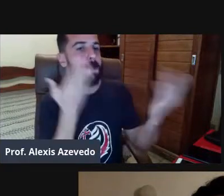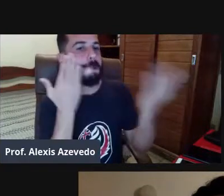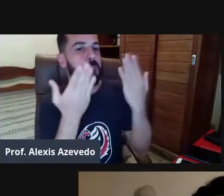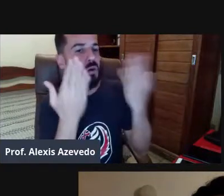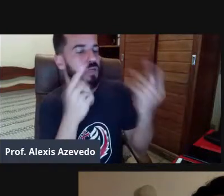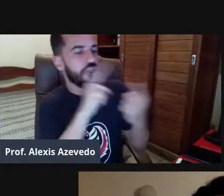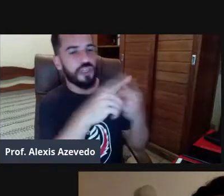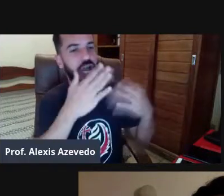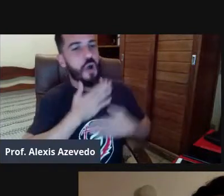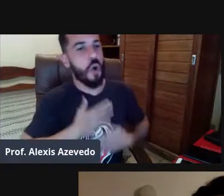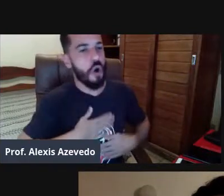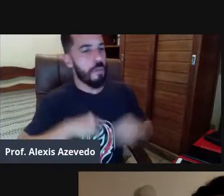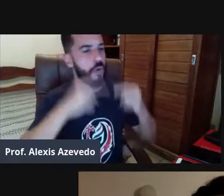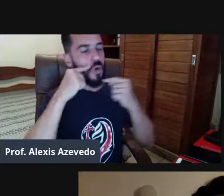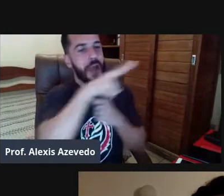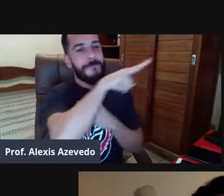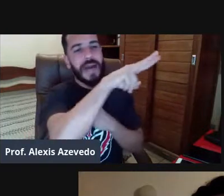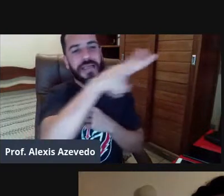enfim.